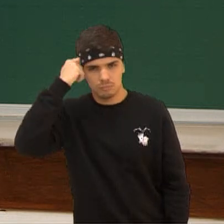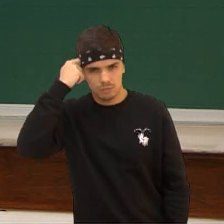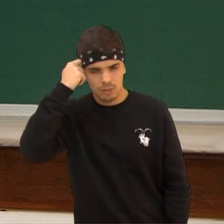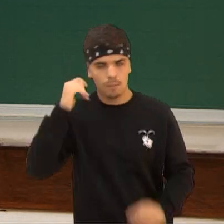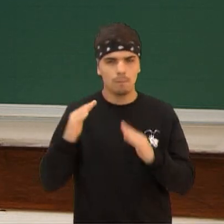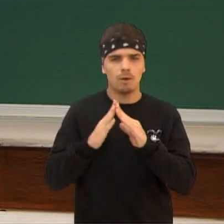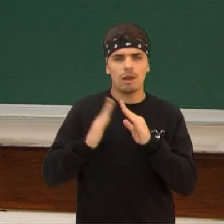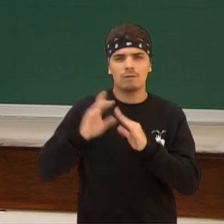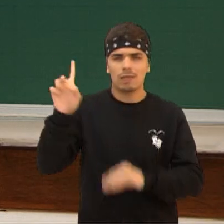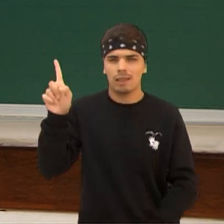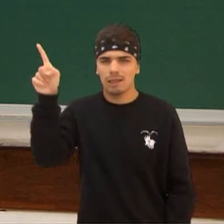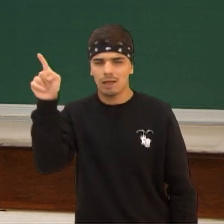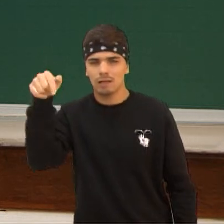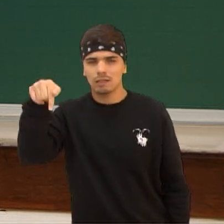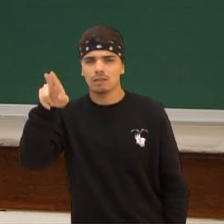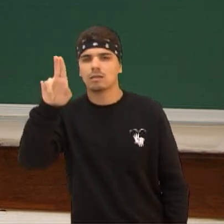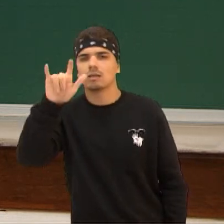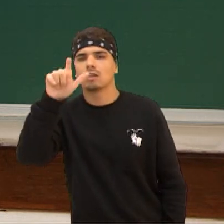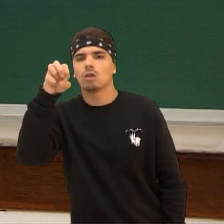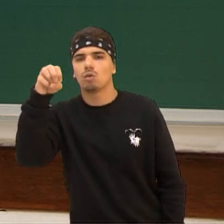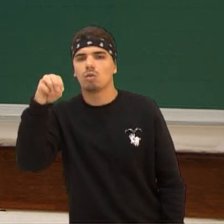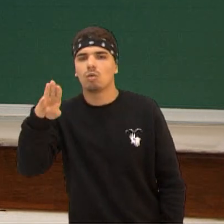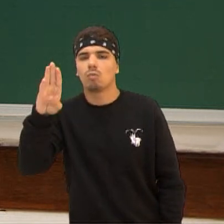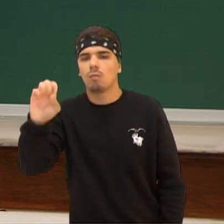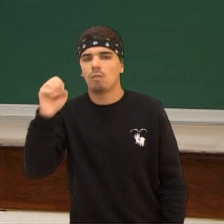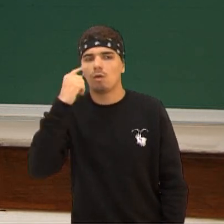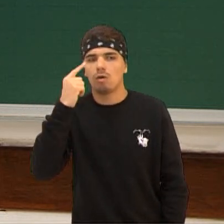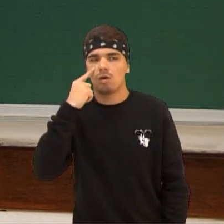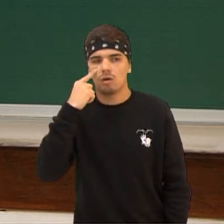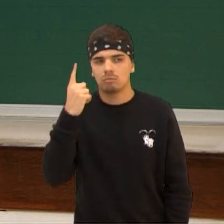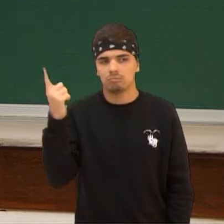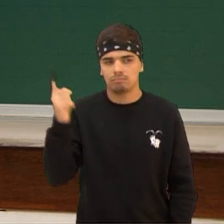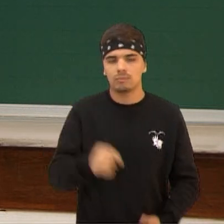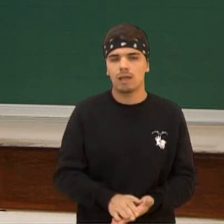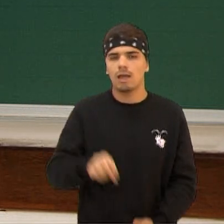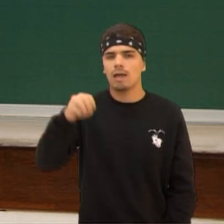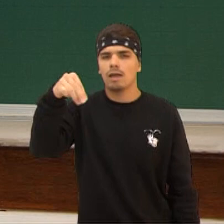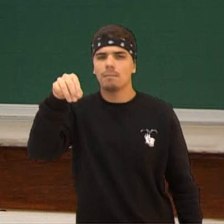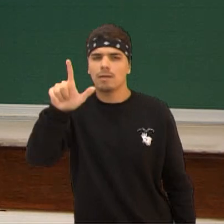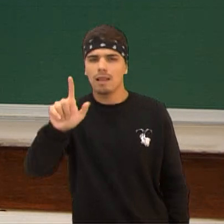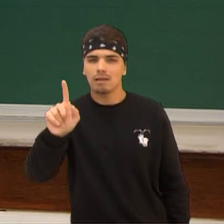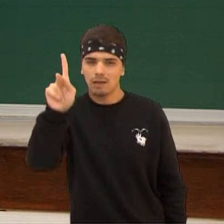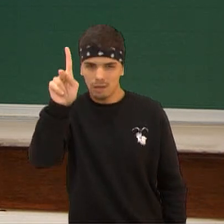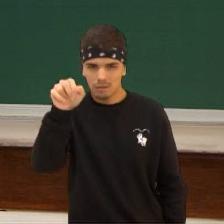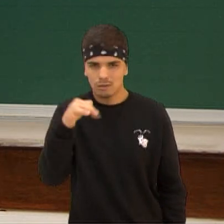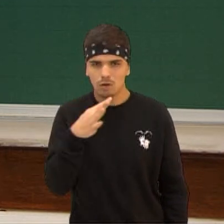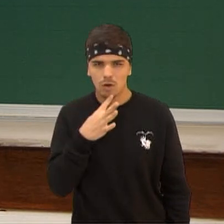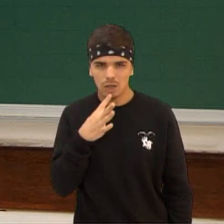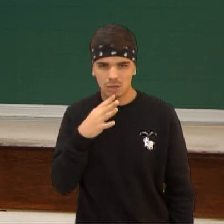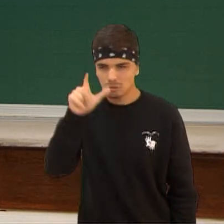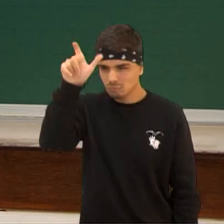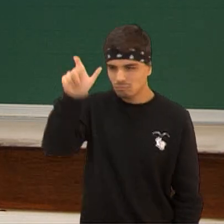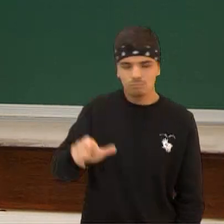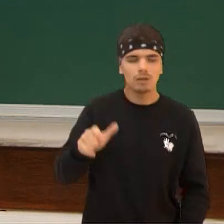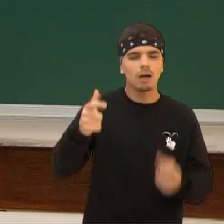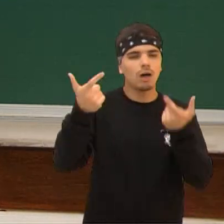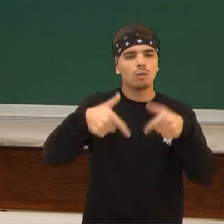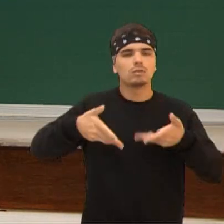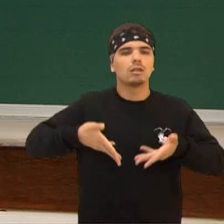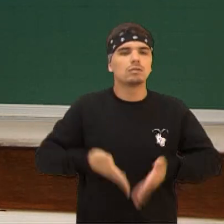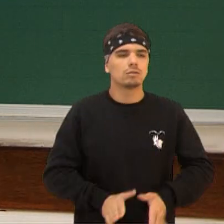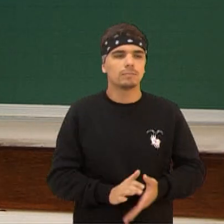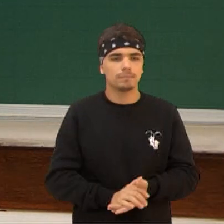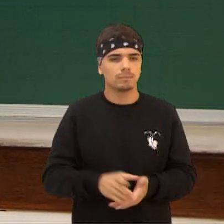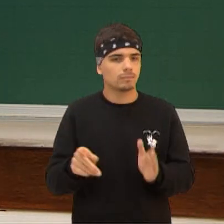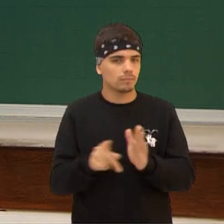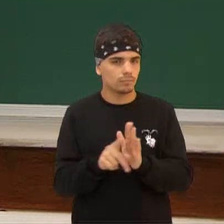lá no Quilombo. E o primeiro? Primeiro, Martin Luther King. Já ouviu falar sobre ele? De onde é Martin Luther King?